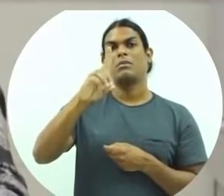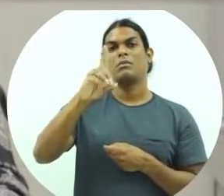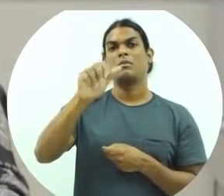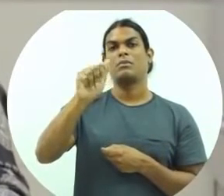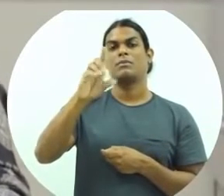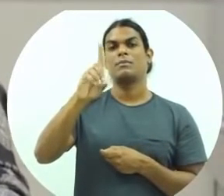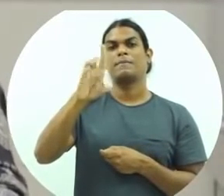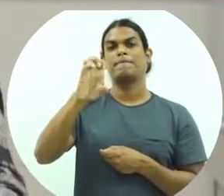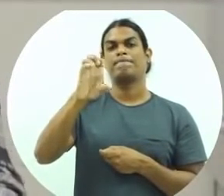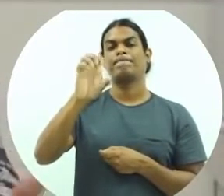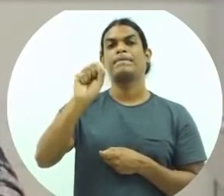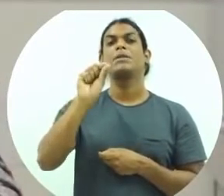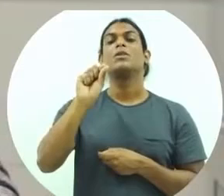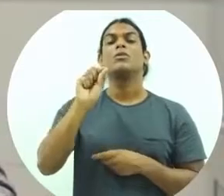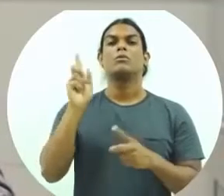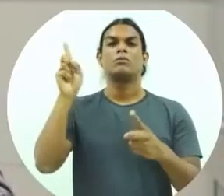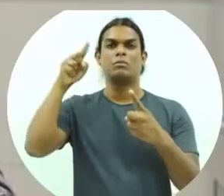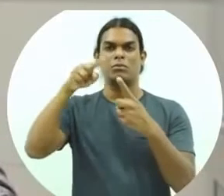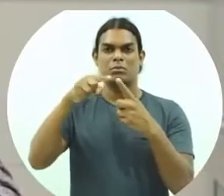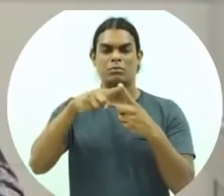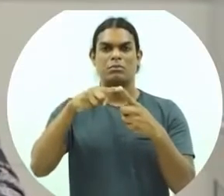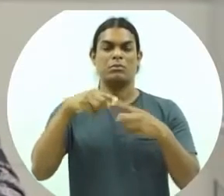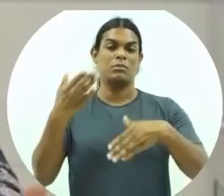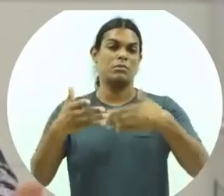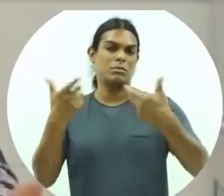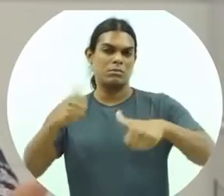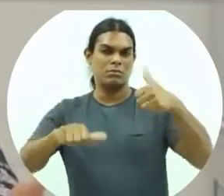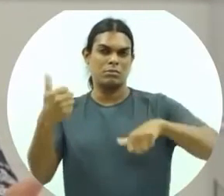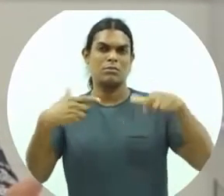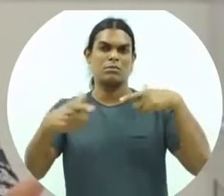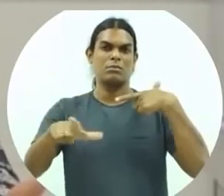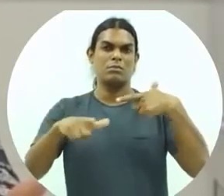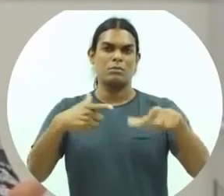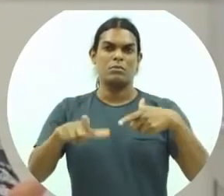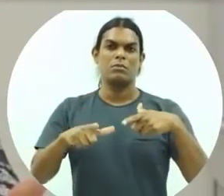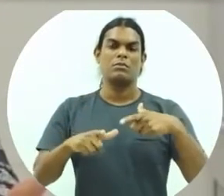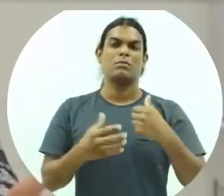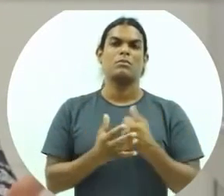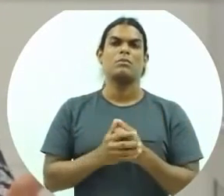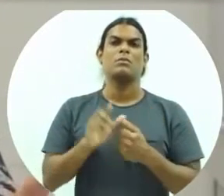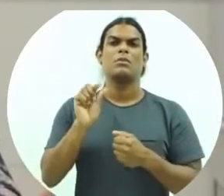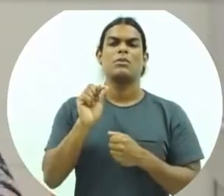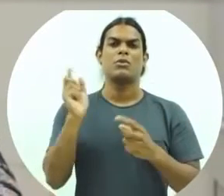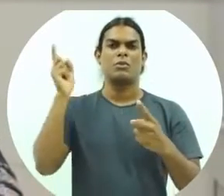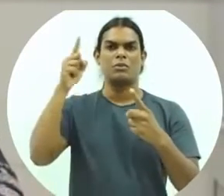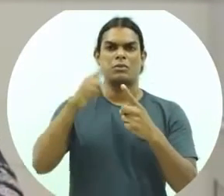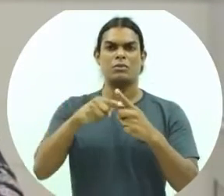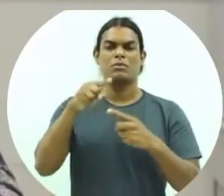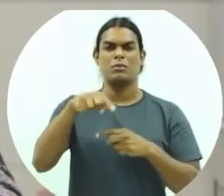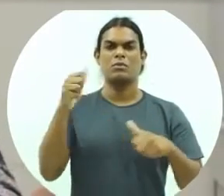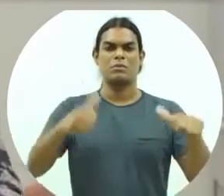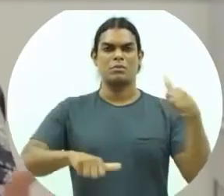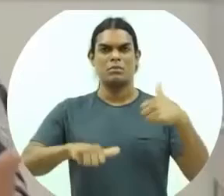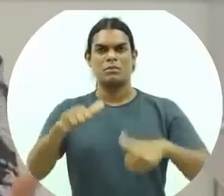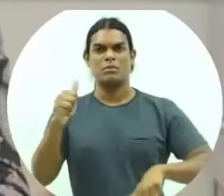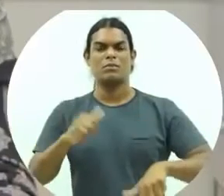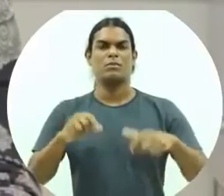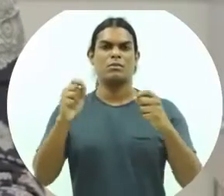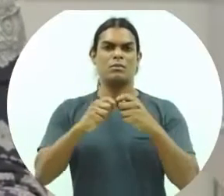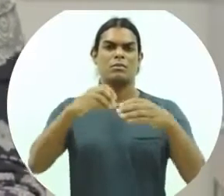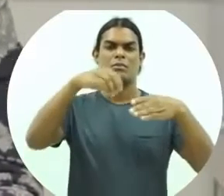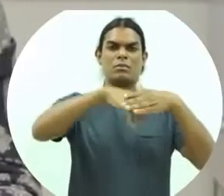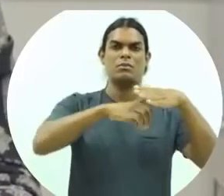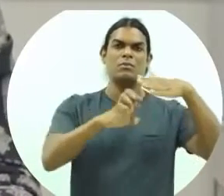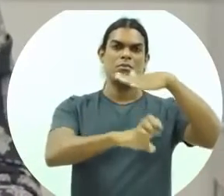atitudes. Quais são os objetivos da avaliação de desempenho? Ou seja, qual é o propósito dessa avaliação que está